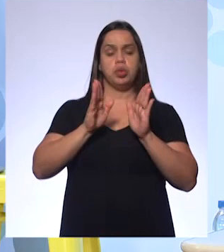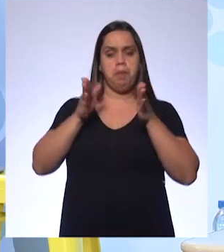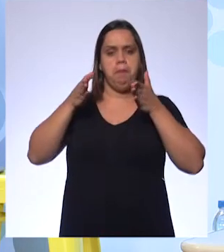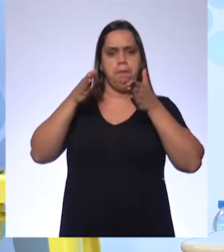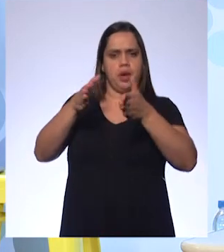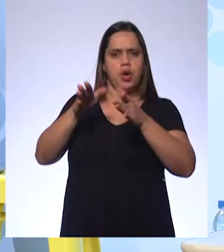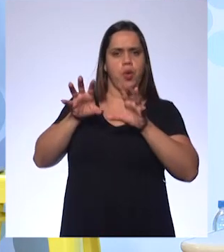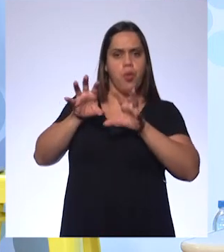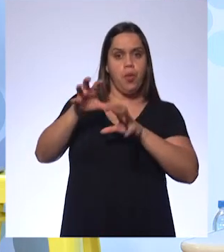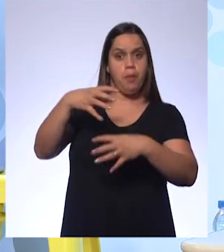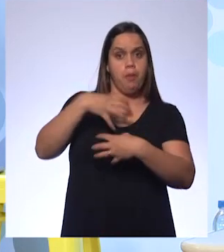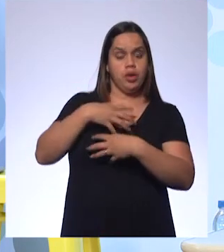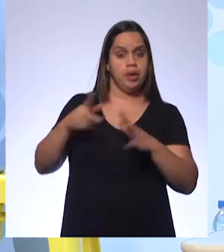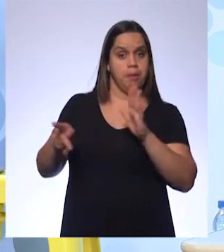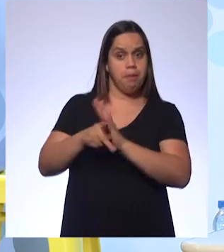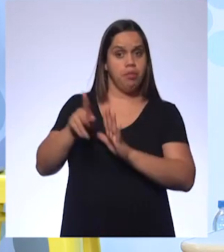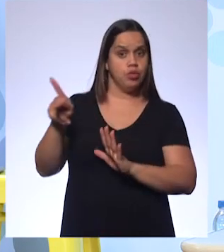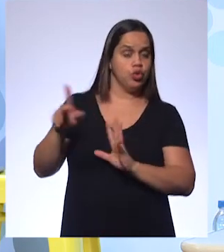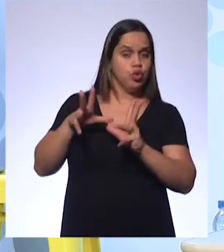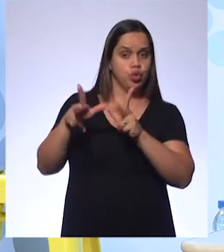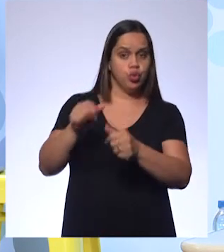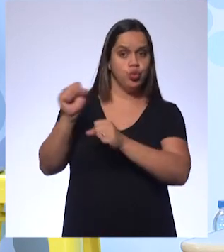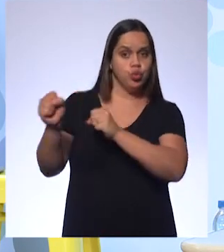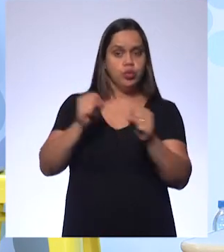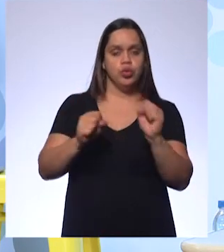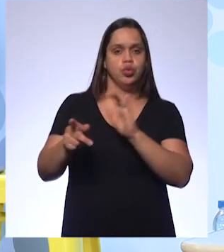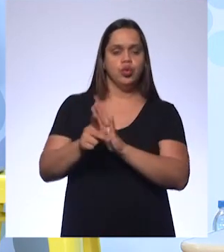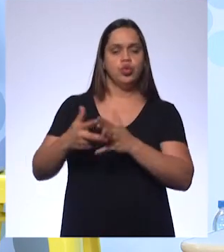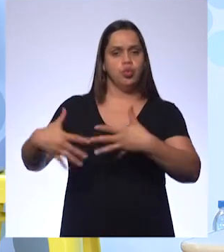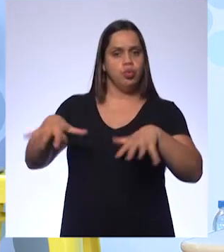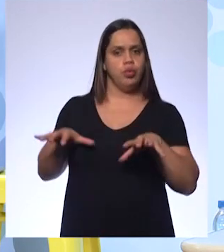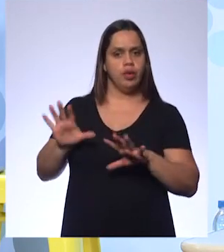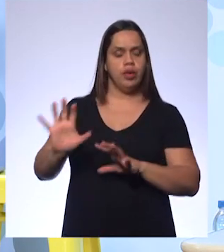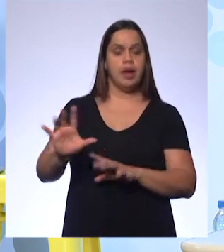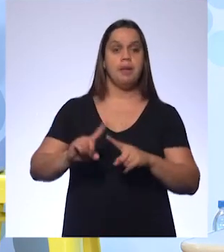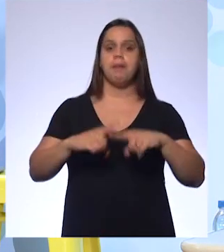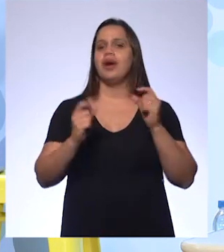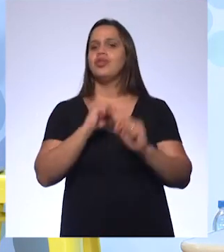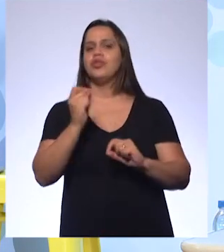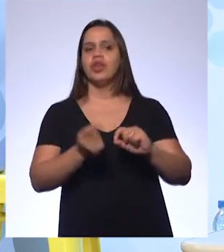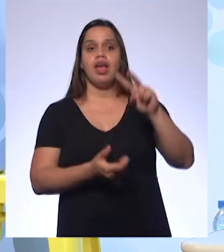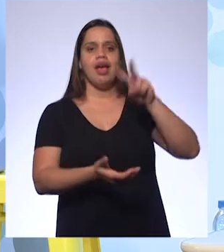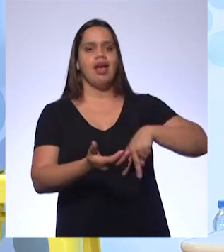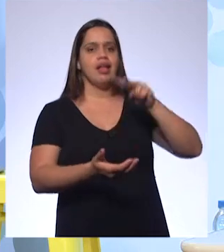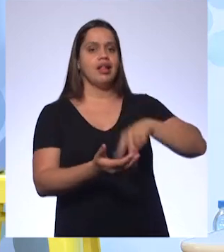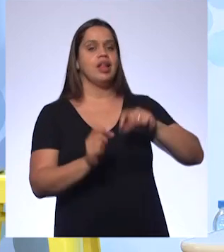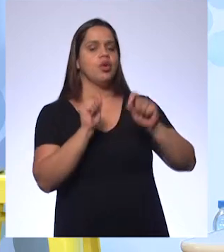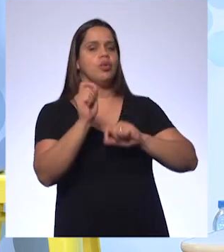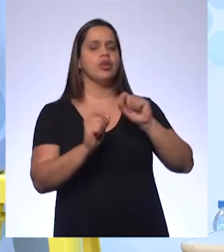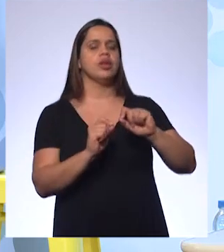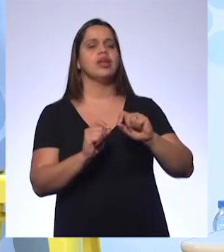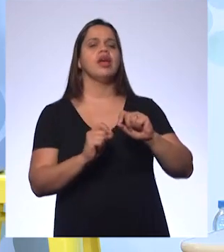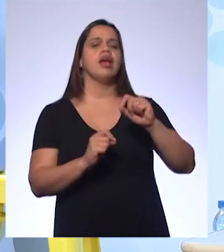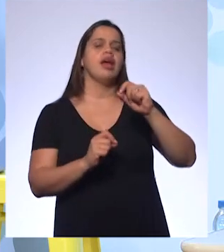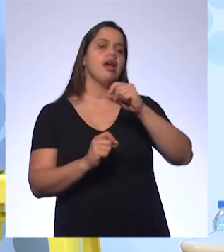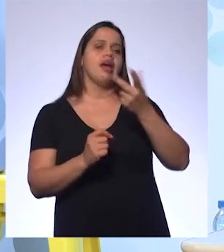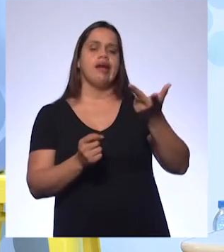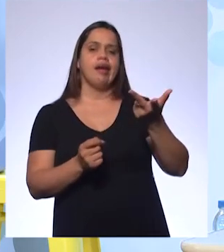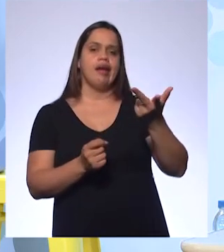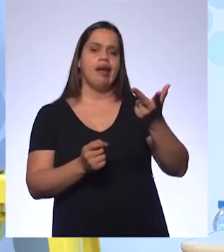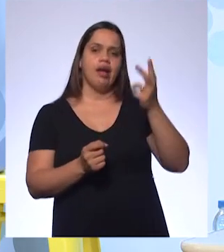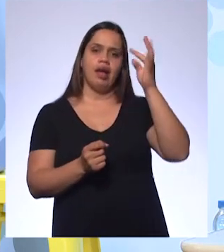centralizadora do poder, mas o esclarecido significa o quê? É um rei que lê os pensadores os